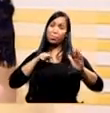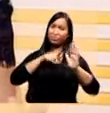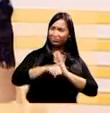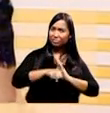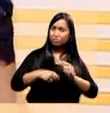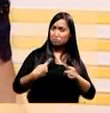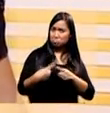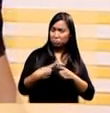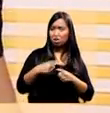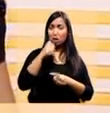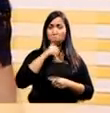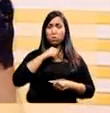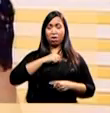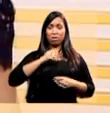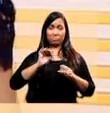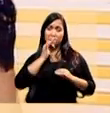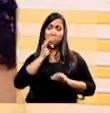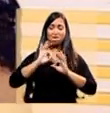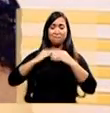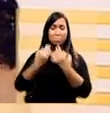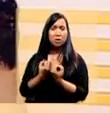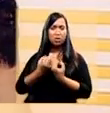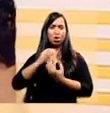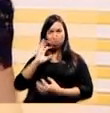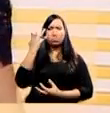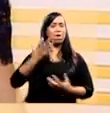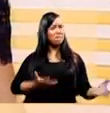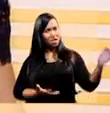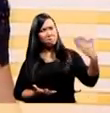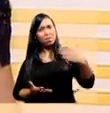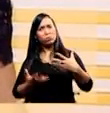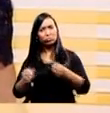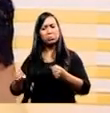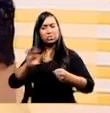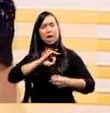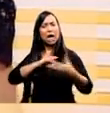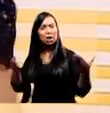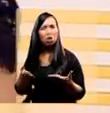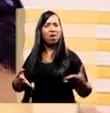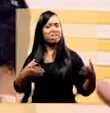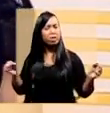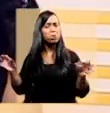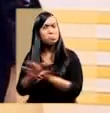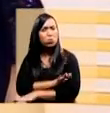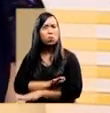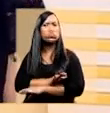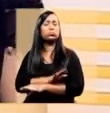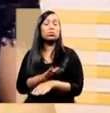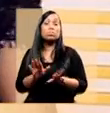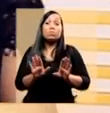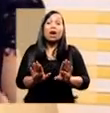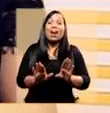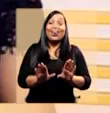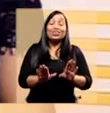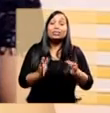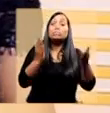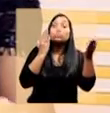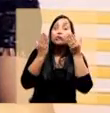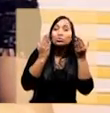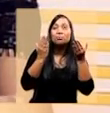porque a física, a família se revolta, coloca no carro, vamos na delegacia agora, vamos resolver, mas